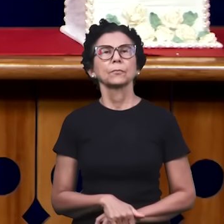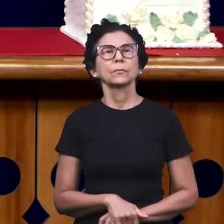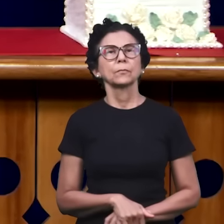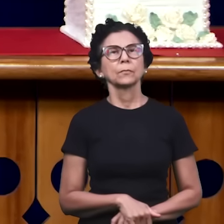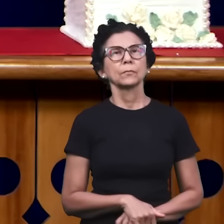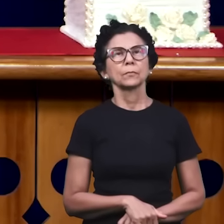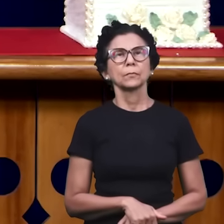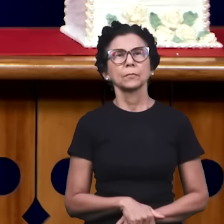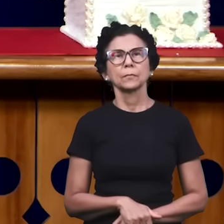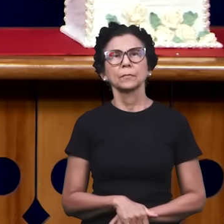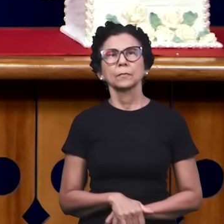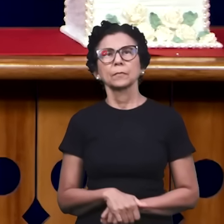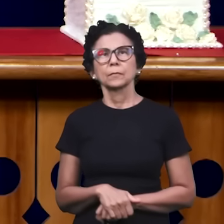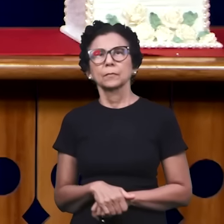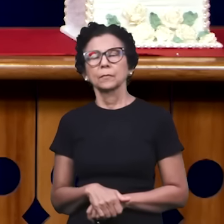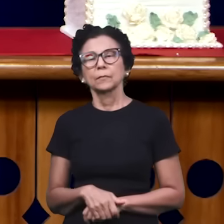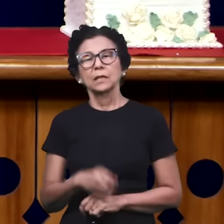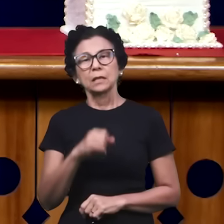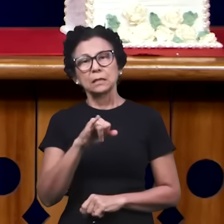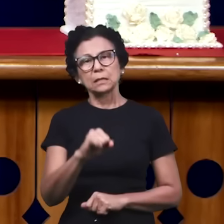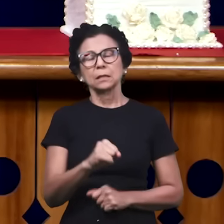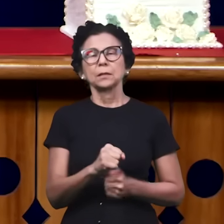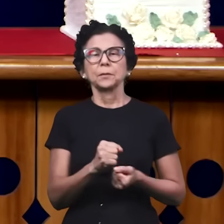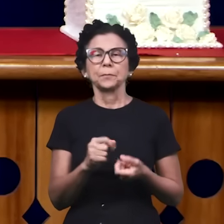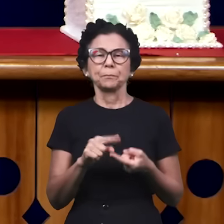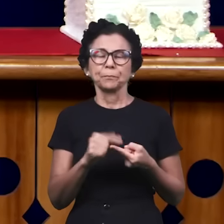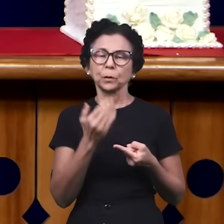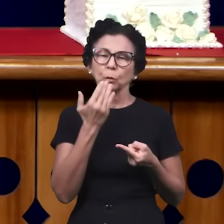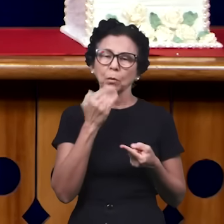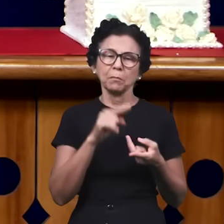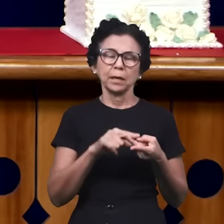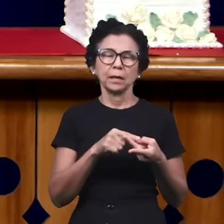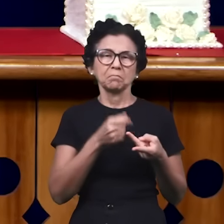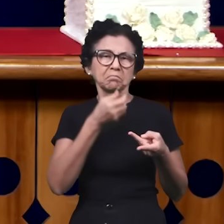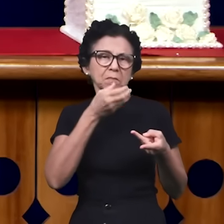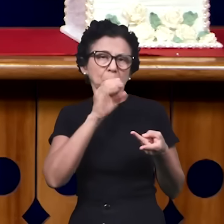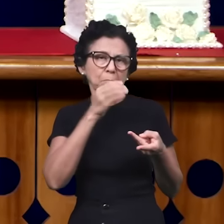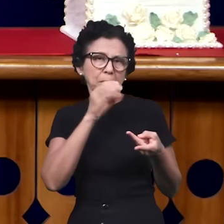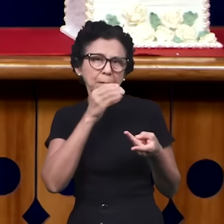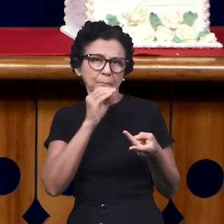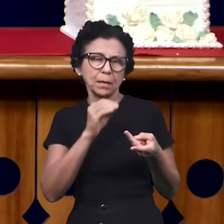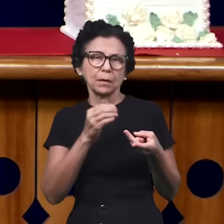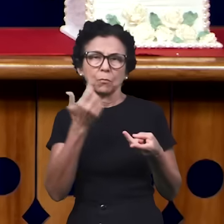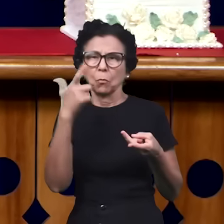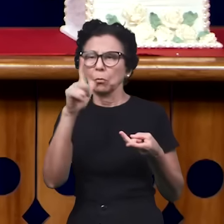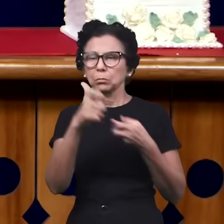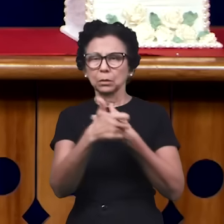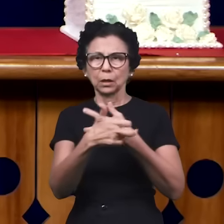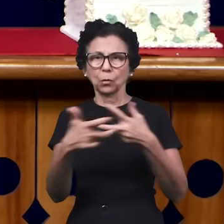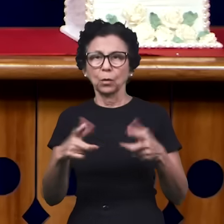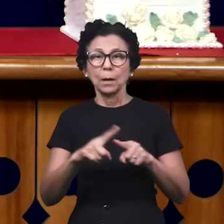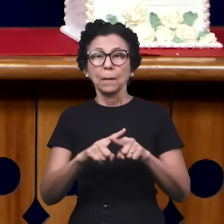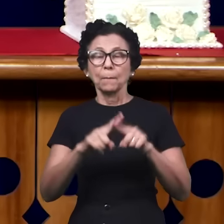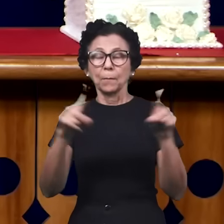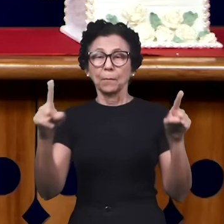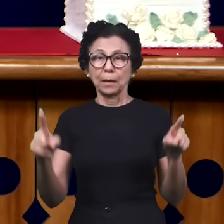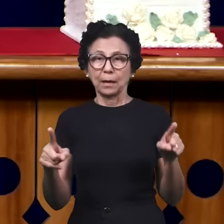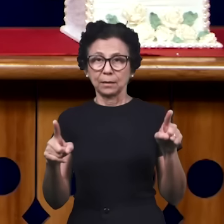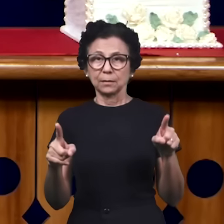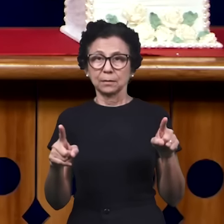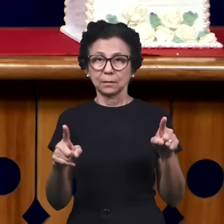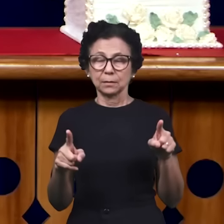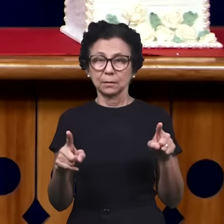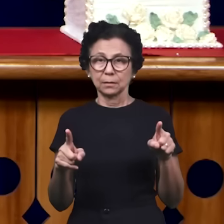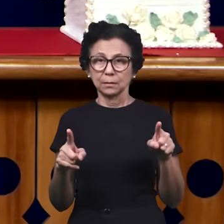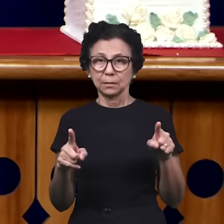portanto, quer comais, quer bebais, ou faça outra coisa, fazei tudo para a glória de Deus. Aqui